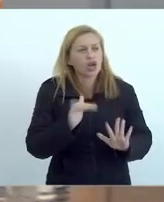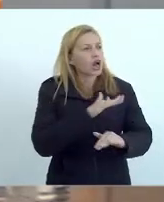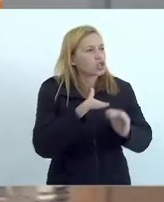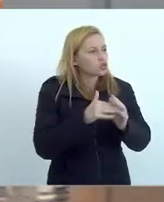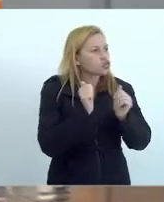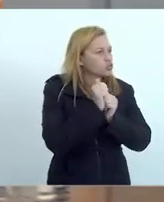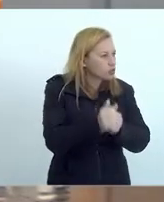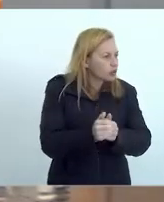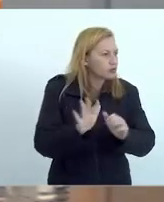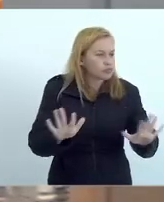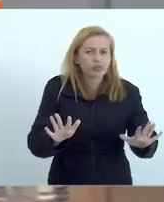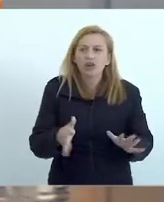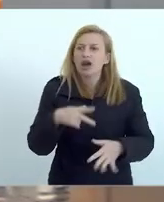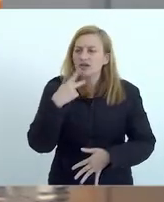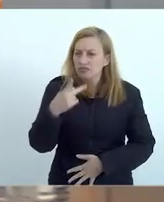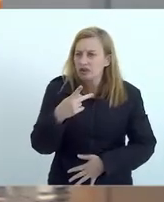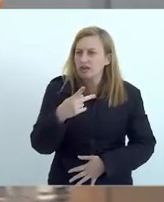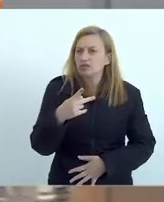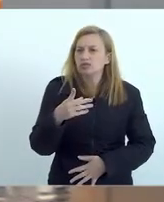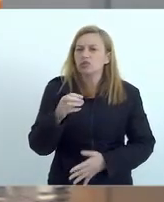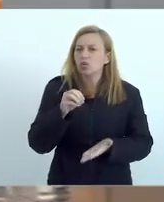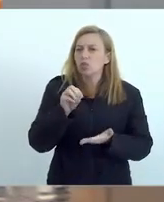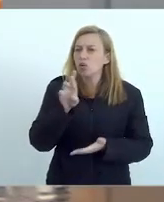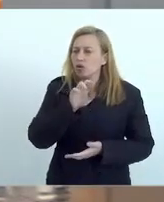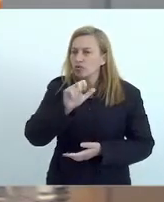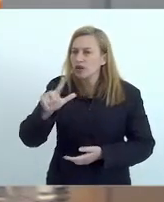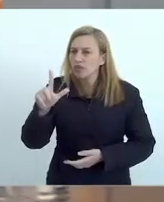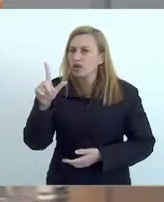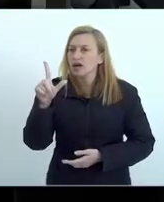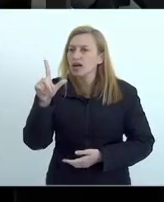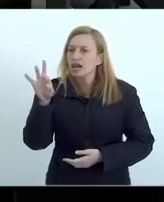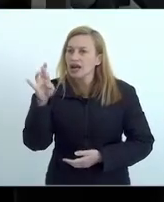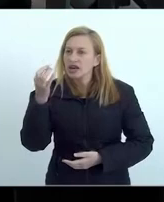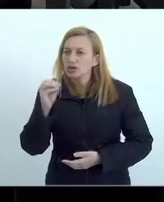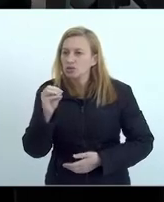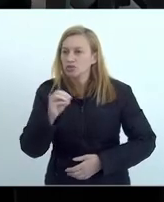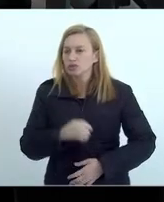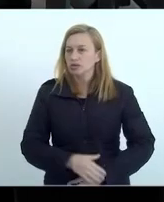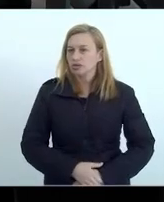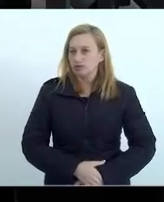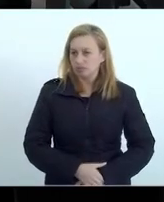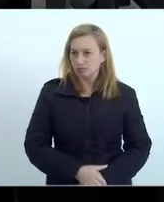acompanhando as a palavra Coronel Leandro Monteiro